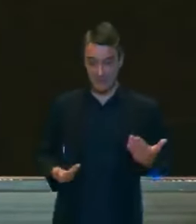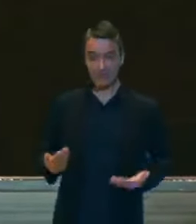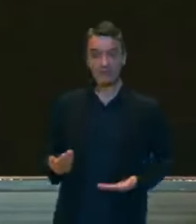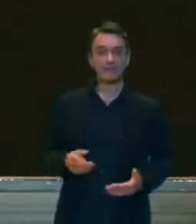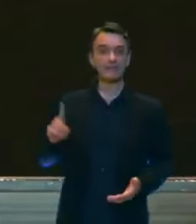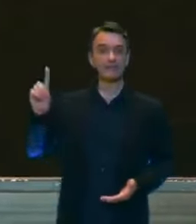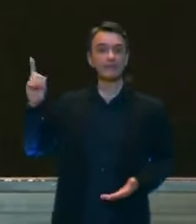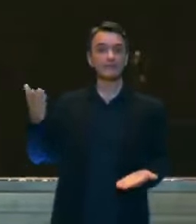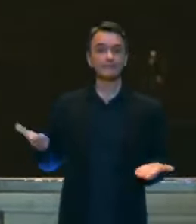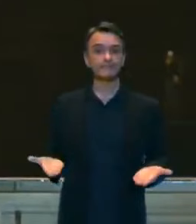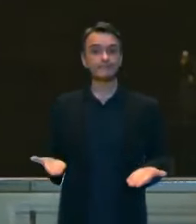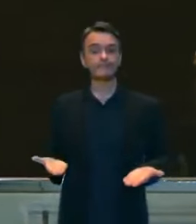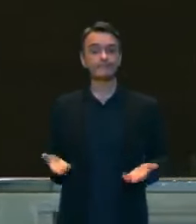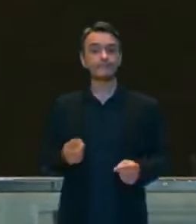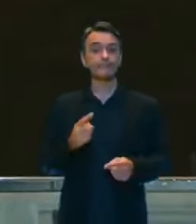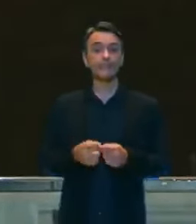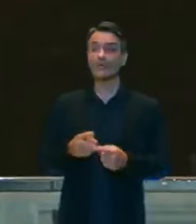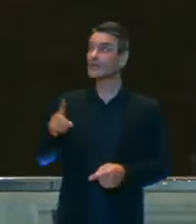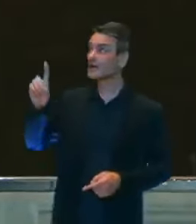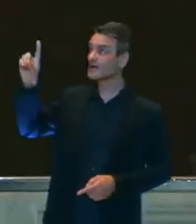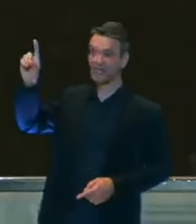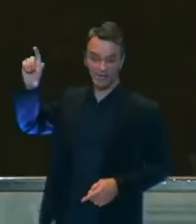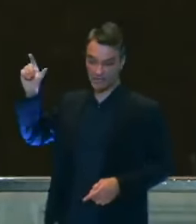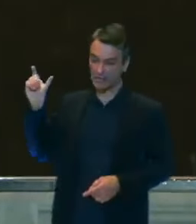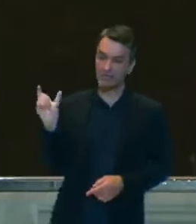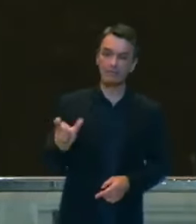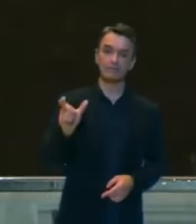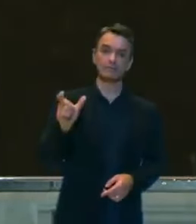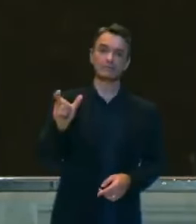porque basta uma palavra.